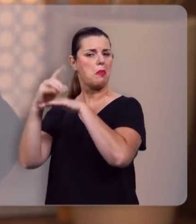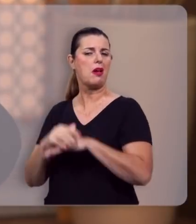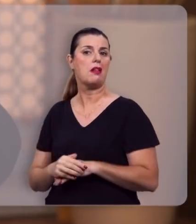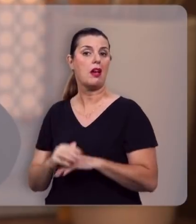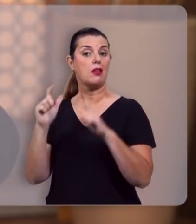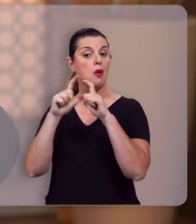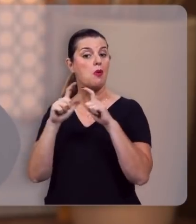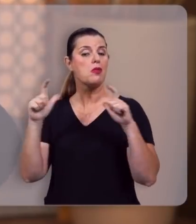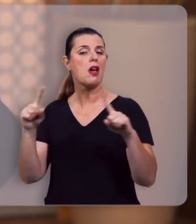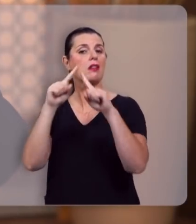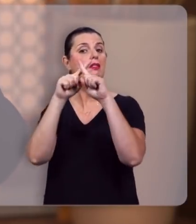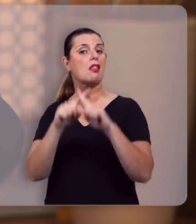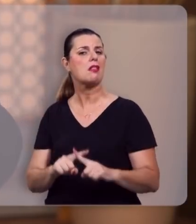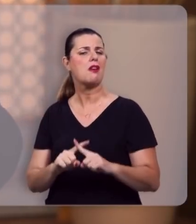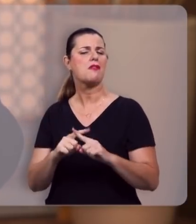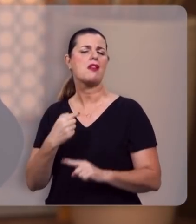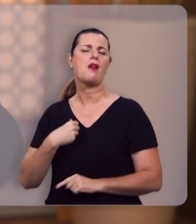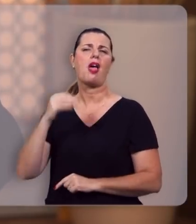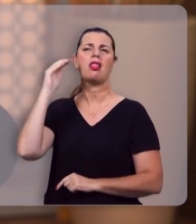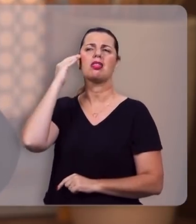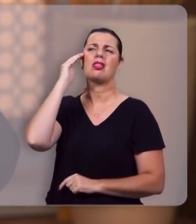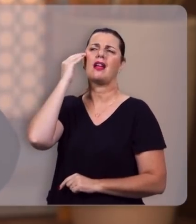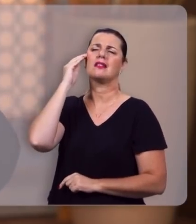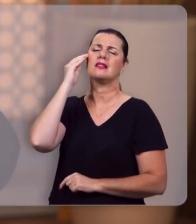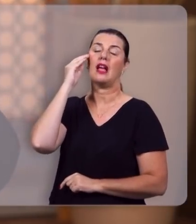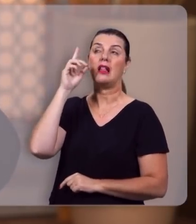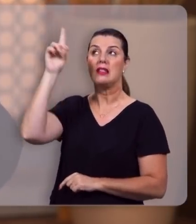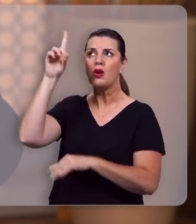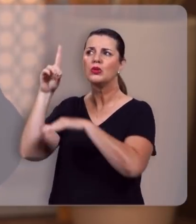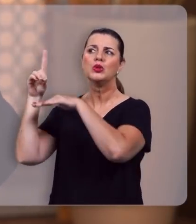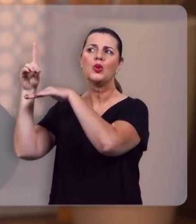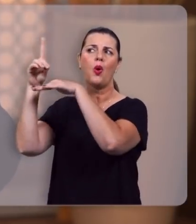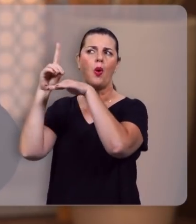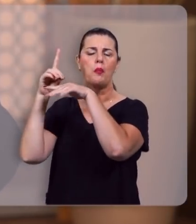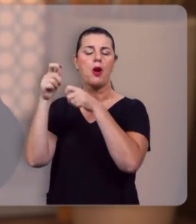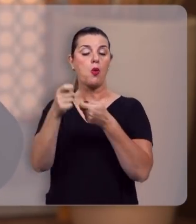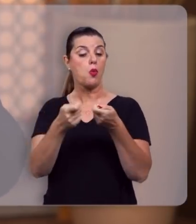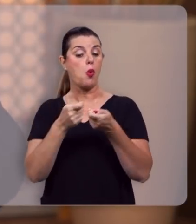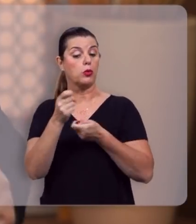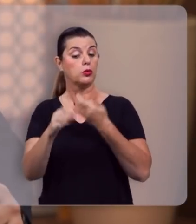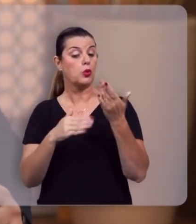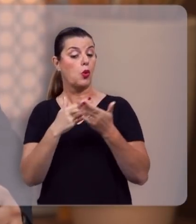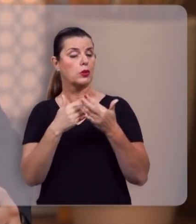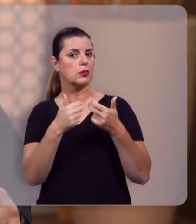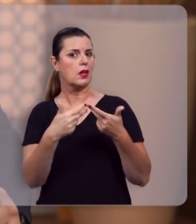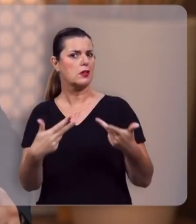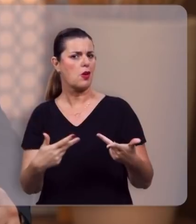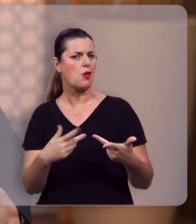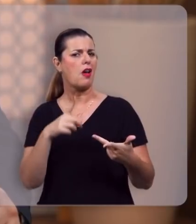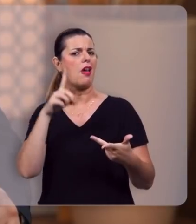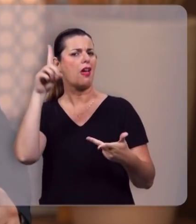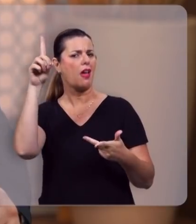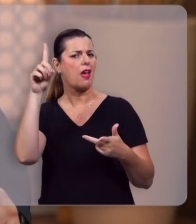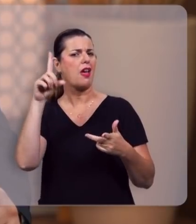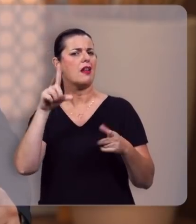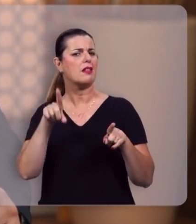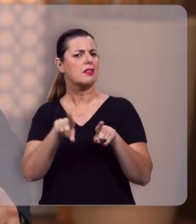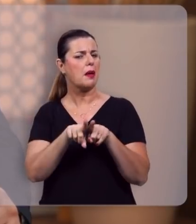grande desafio é entender que, ainda que Deus seja soberano e controle todas as coisas, Ele é um